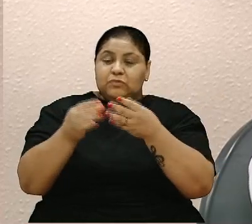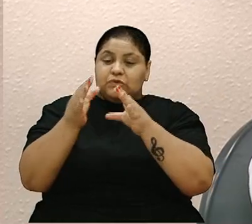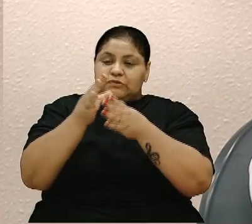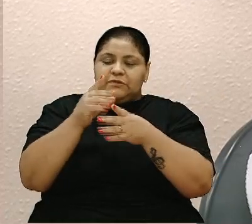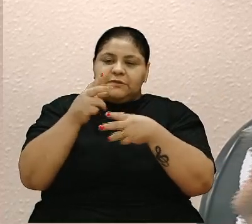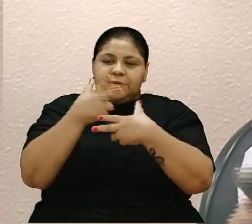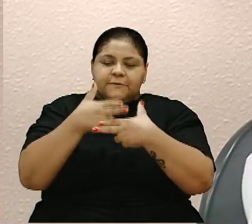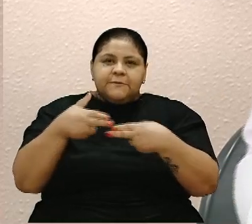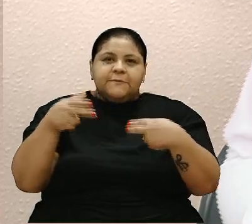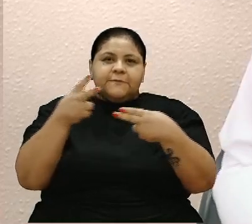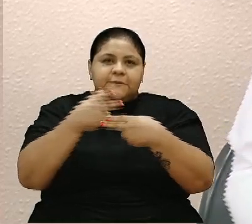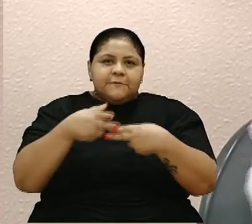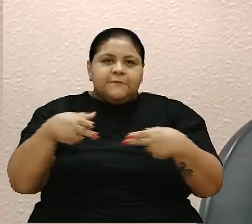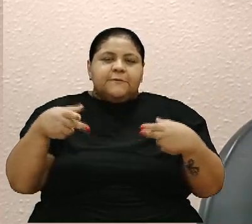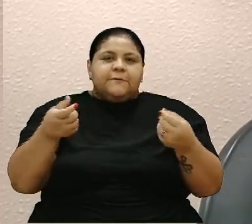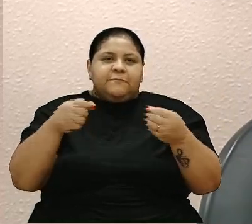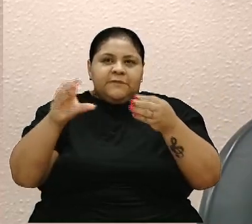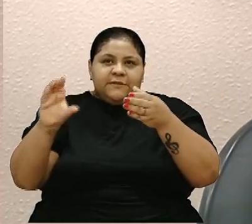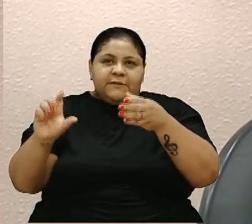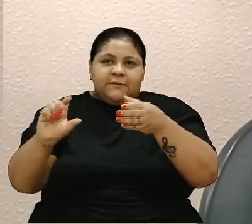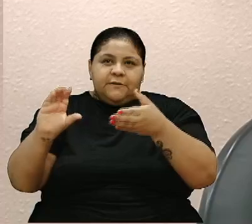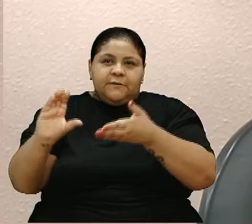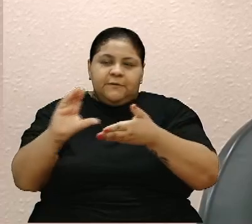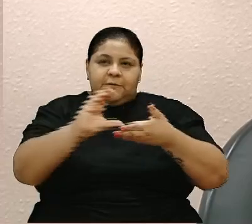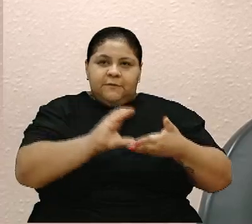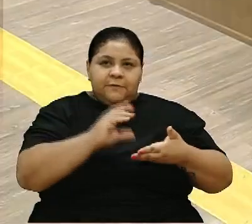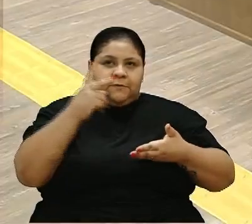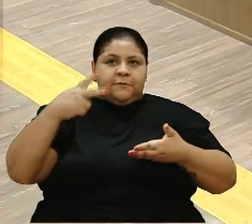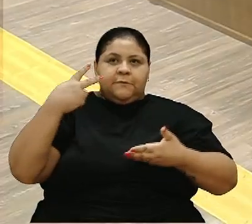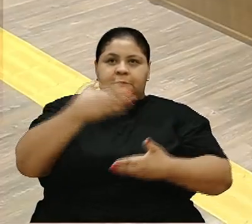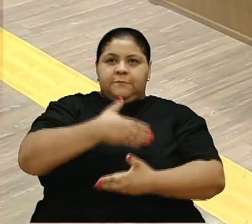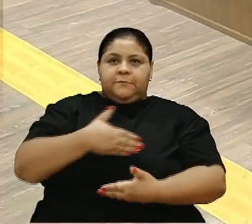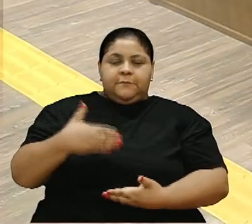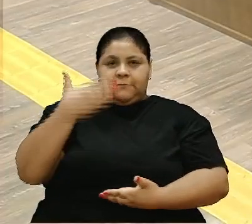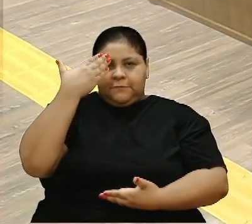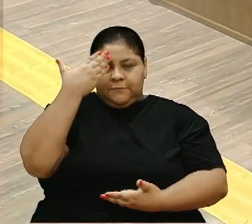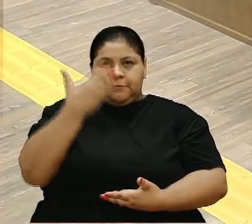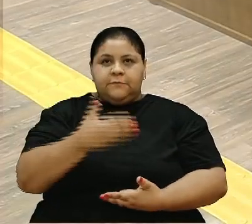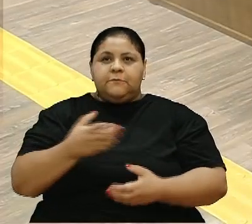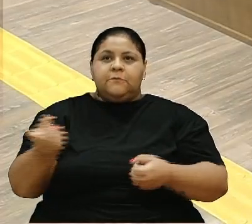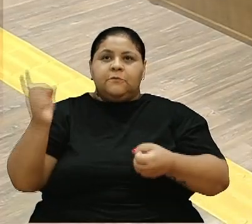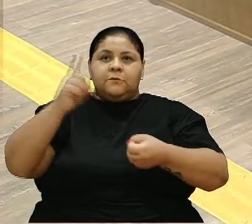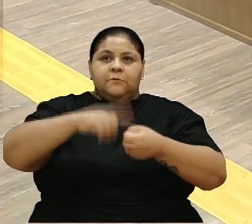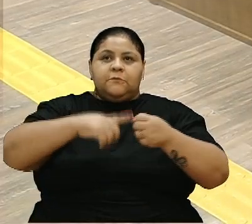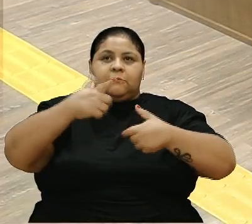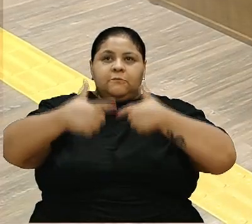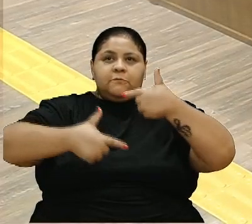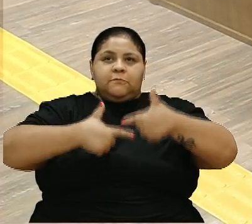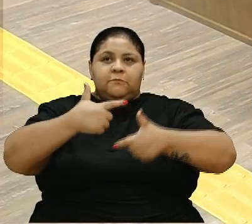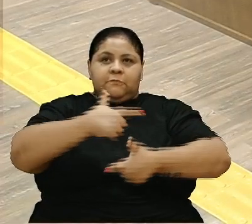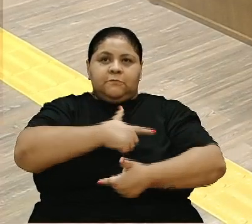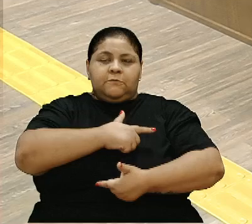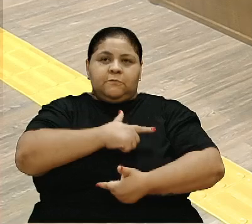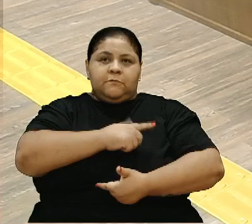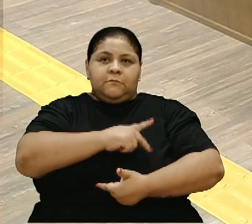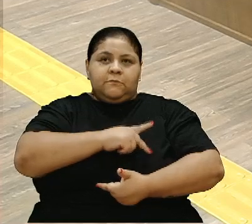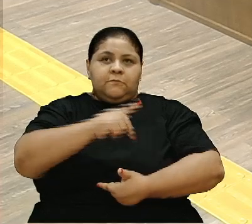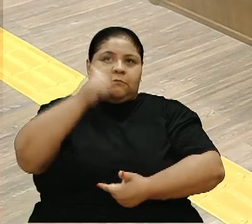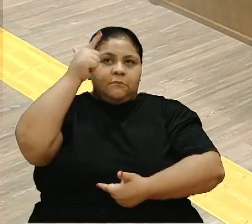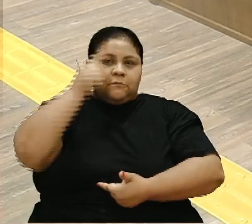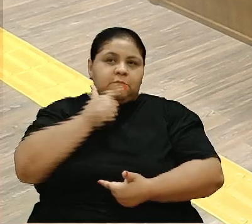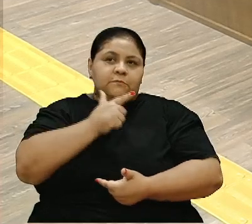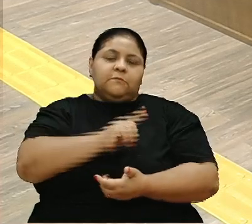sensível e que precisa de investimento e políticas públicas. Obrigado, Andressa. Obrigada, vereadora. Repasso os trabalhos ao presidente Lucas.